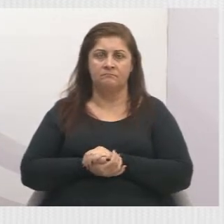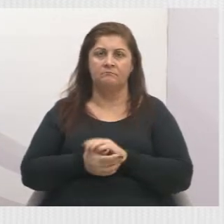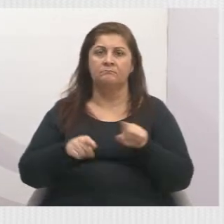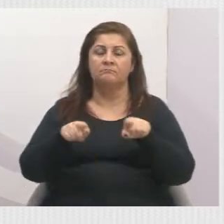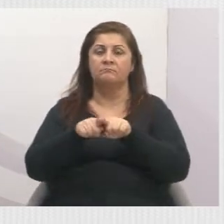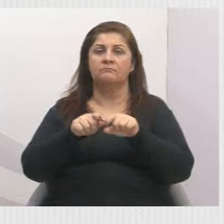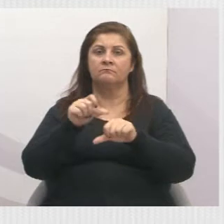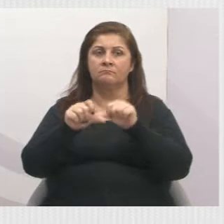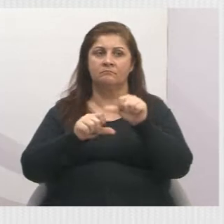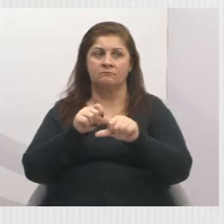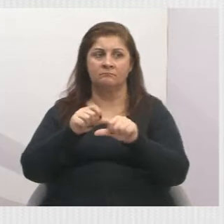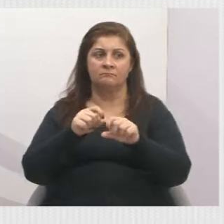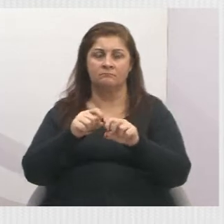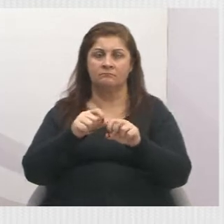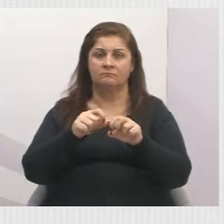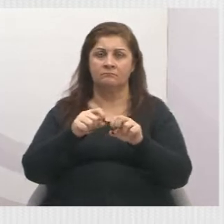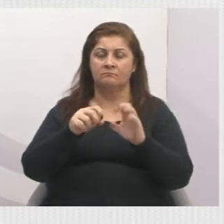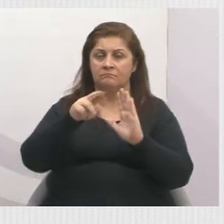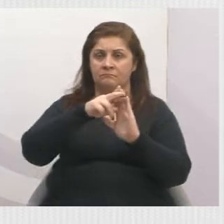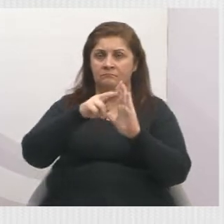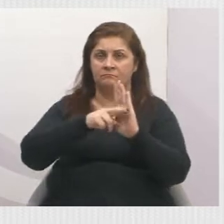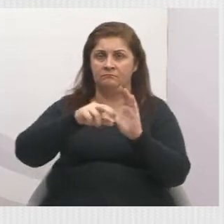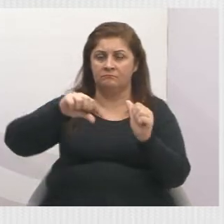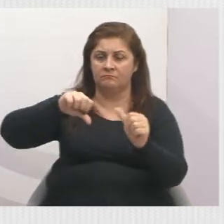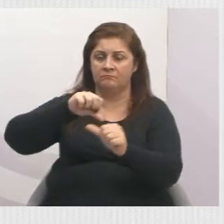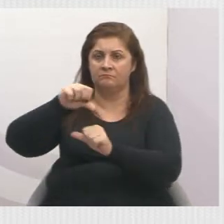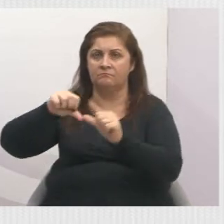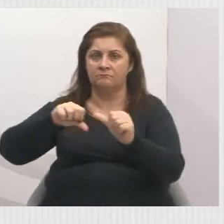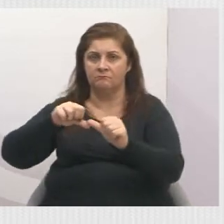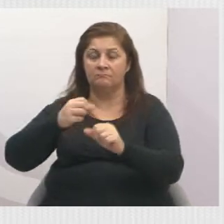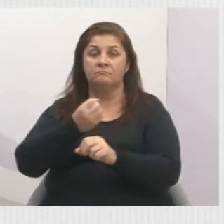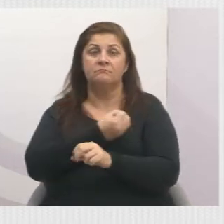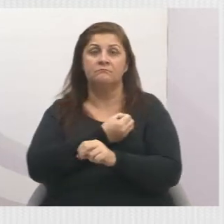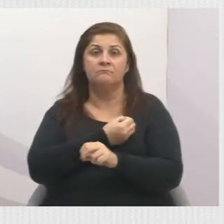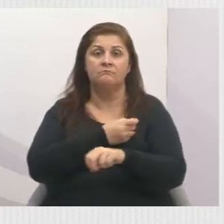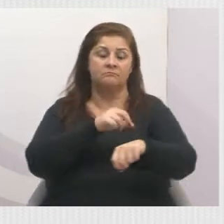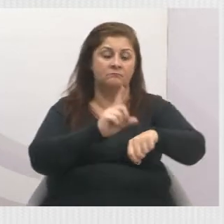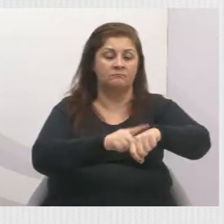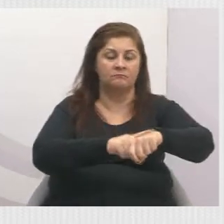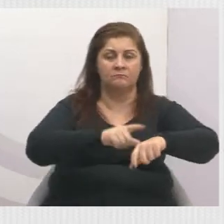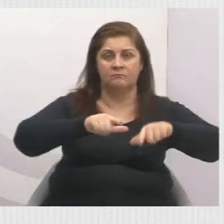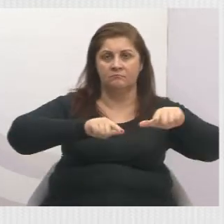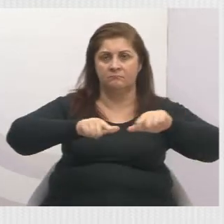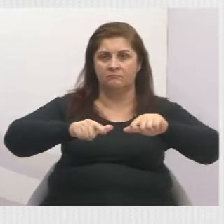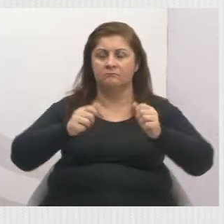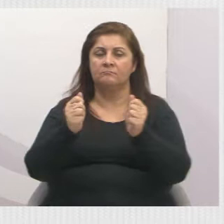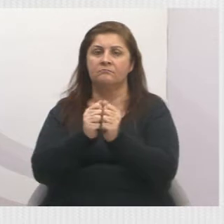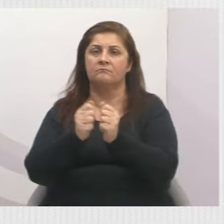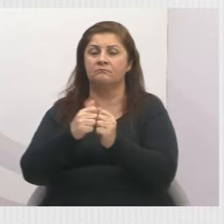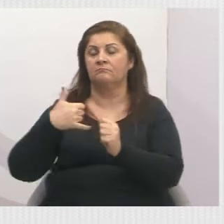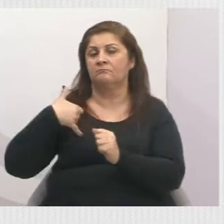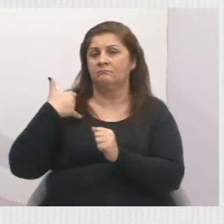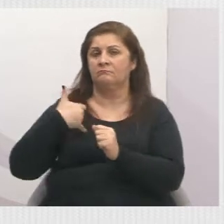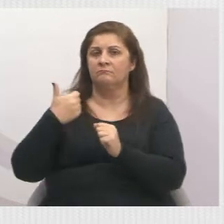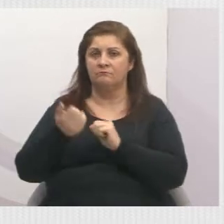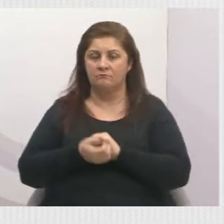de transição referente a pontos, que é uma combinação de tempo de contribuição com tempo de idade. No projeto